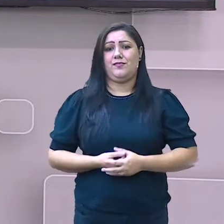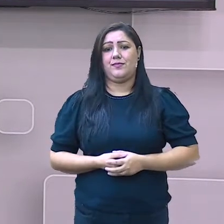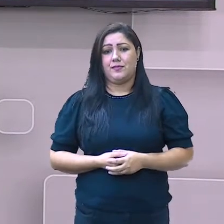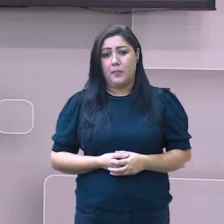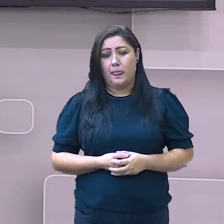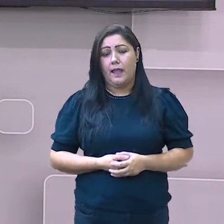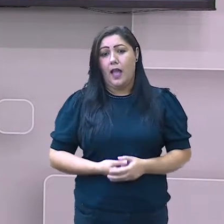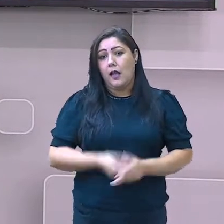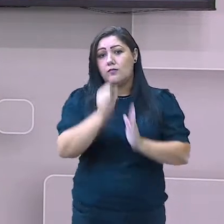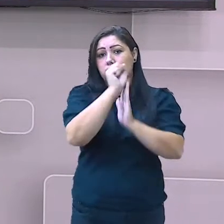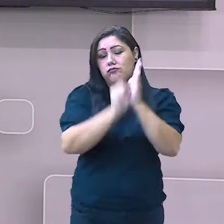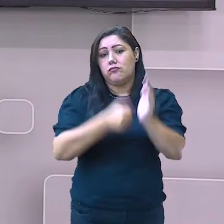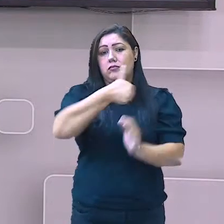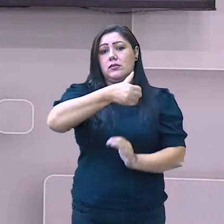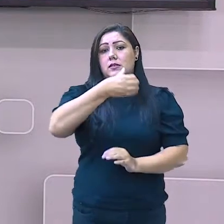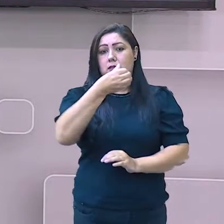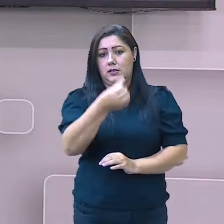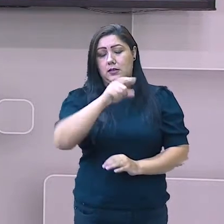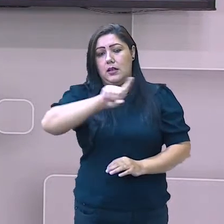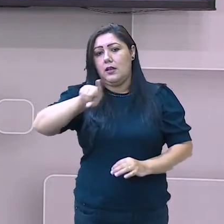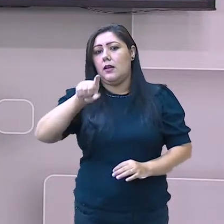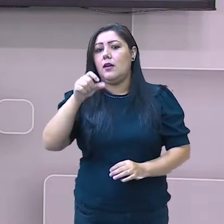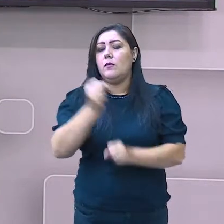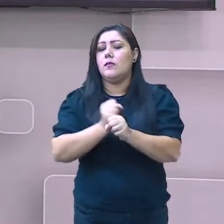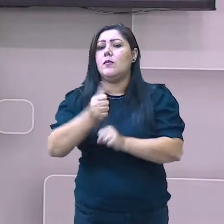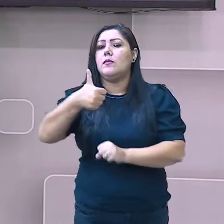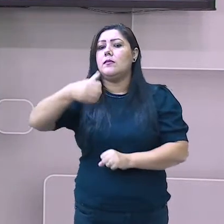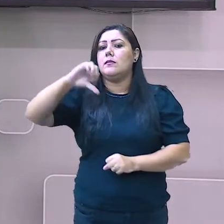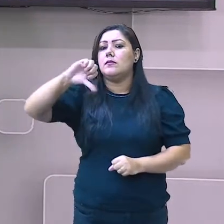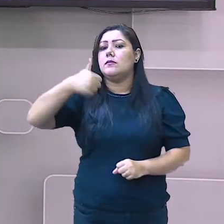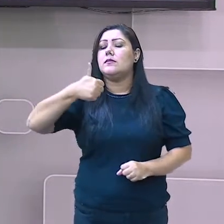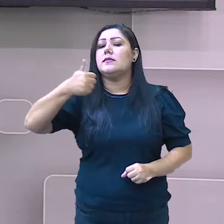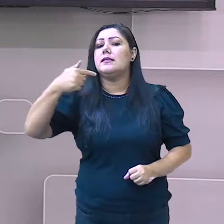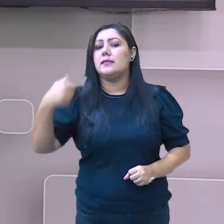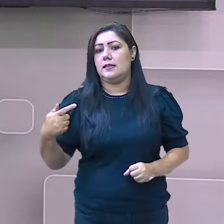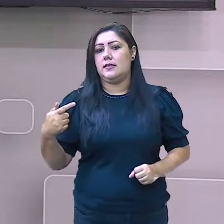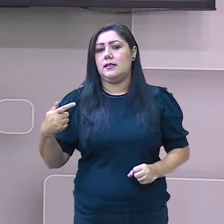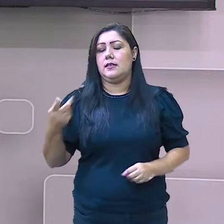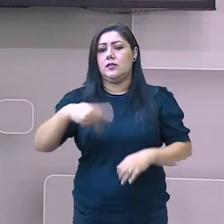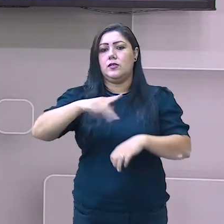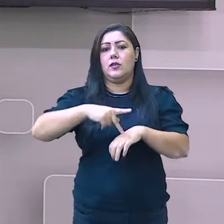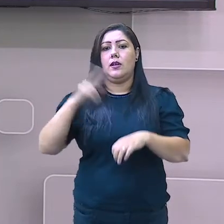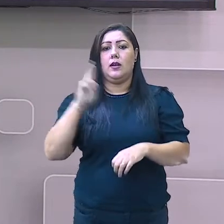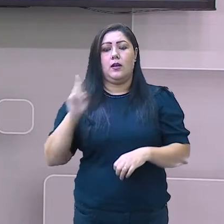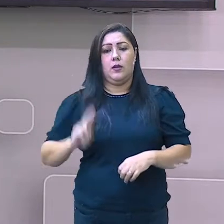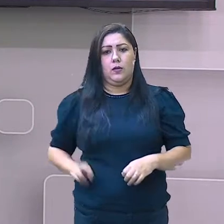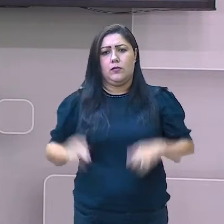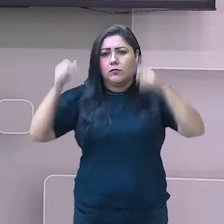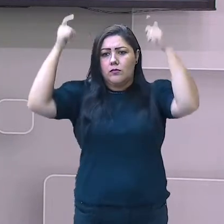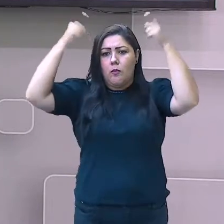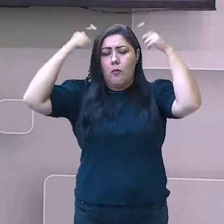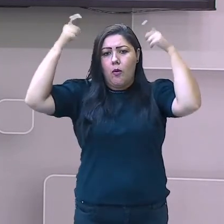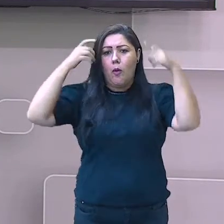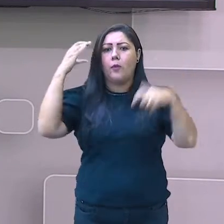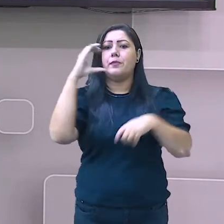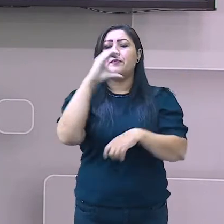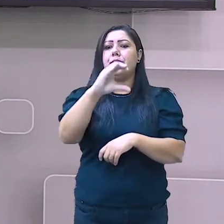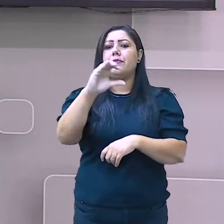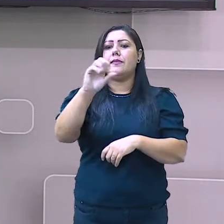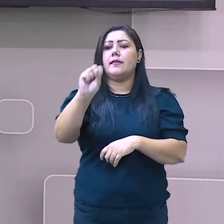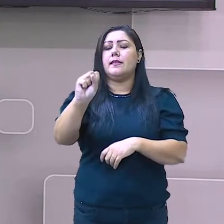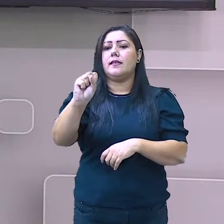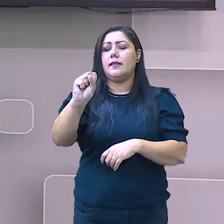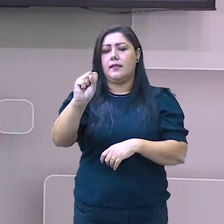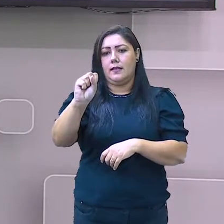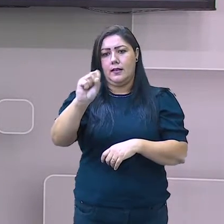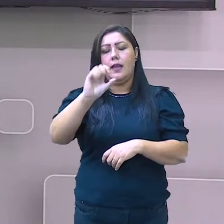a 1917, a Rússia foi uma monarquia absolutista, governada por um czar. Também pode